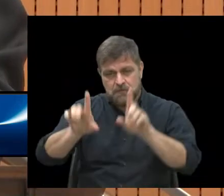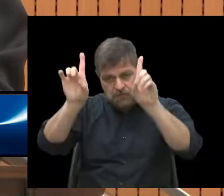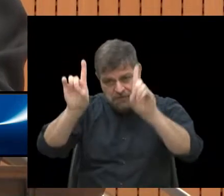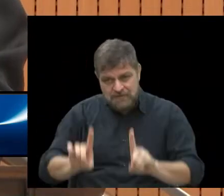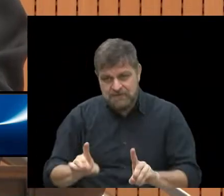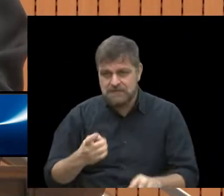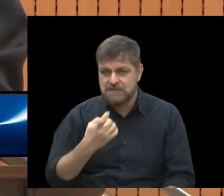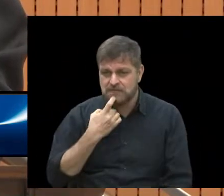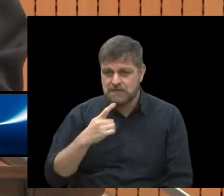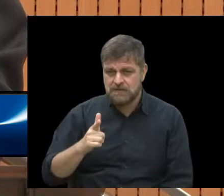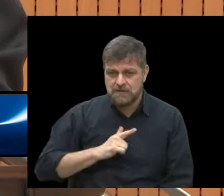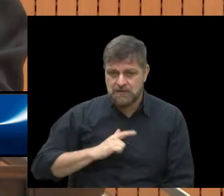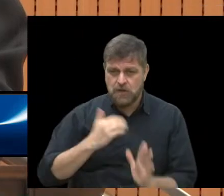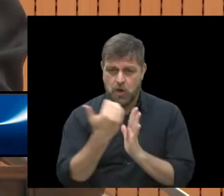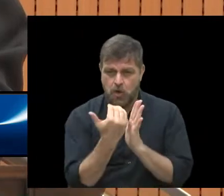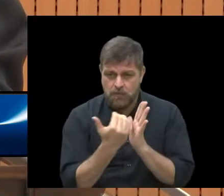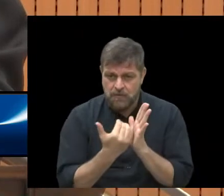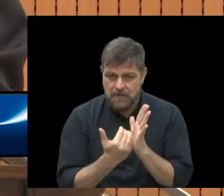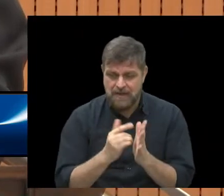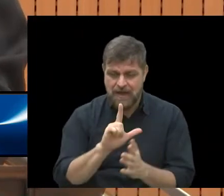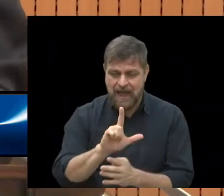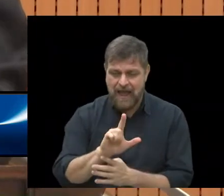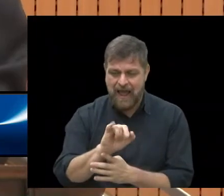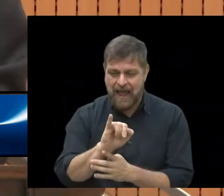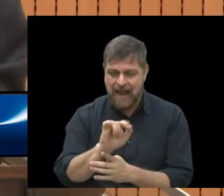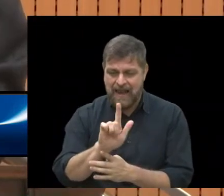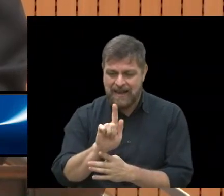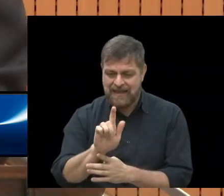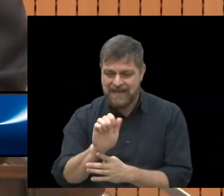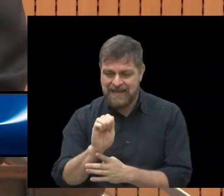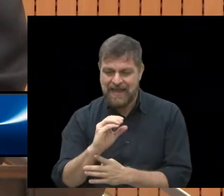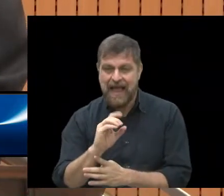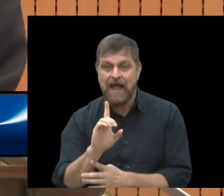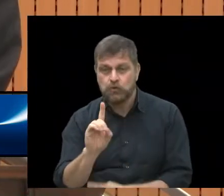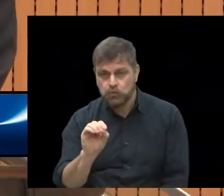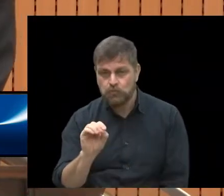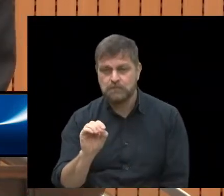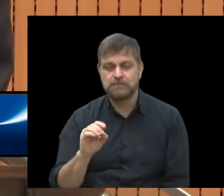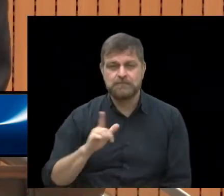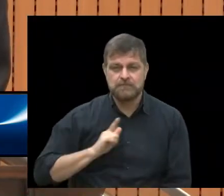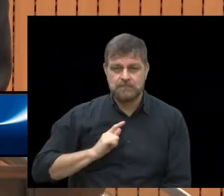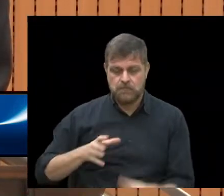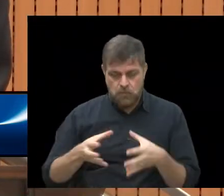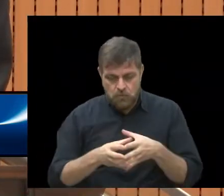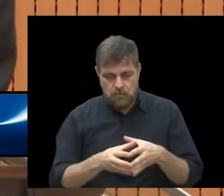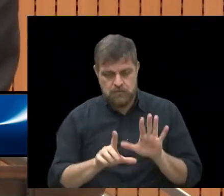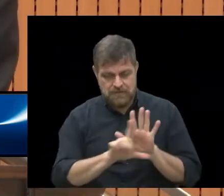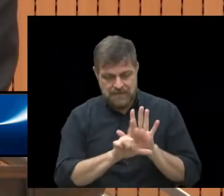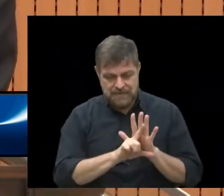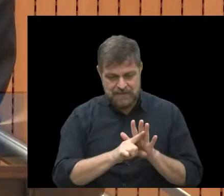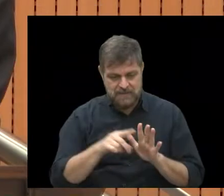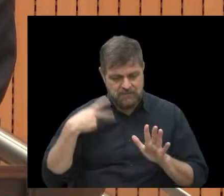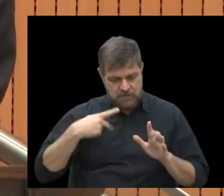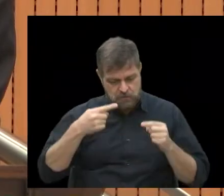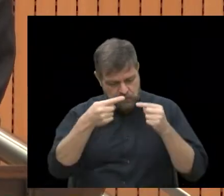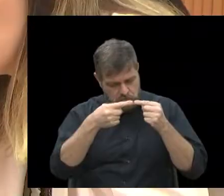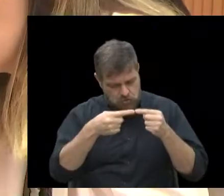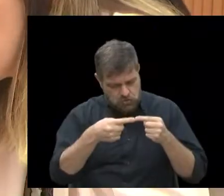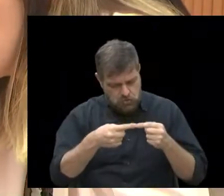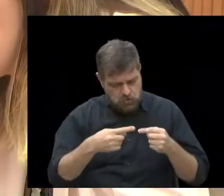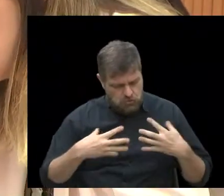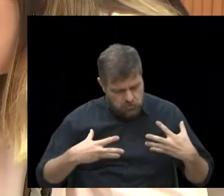Campinas, através do programa Ligado da Secretaria de Educação. A Comissão de Legalidade se reuniu e aprovou por unanimidade, senhor